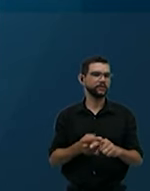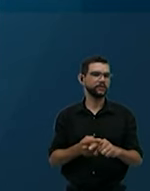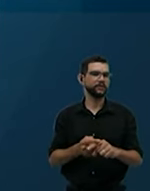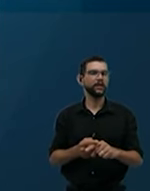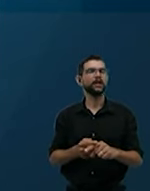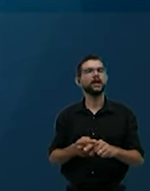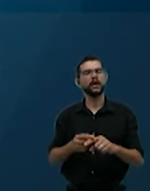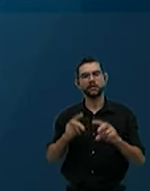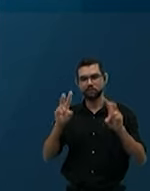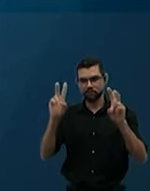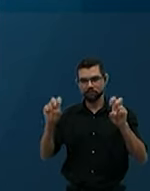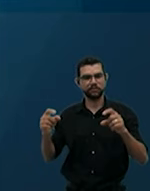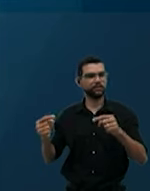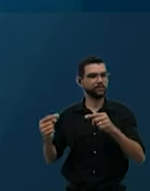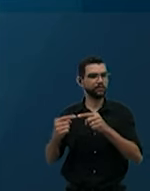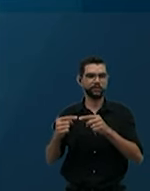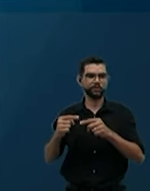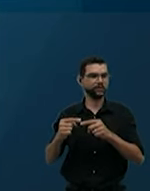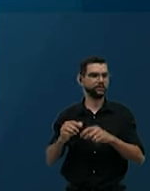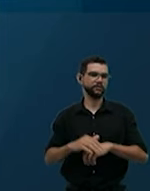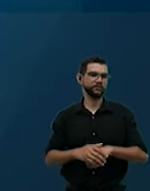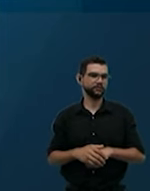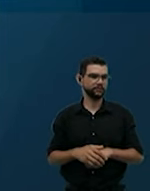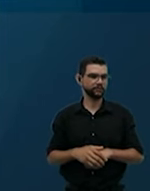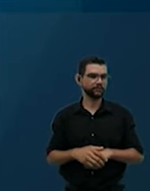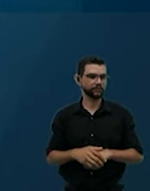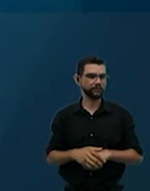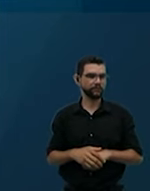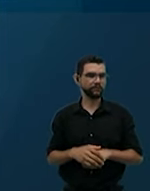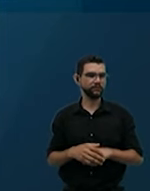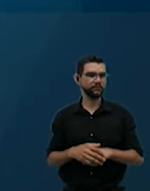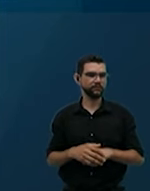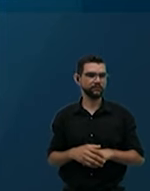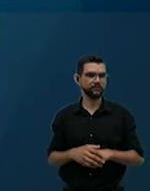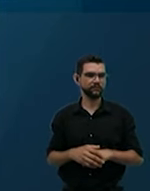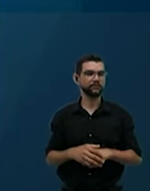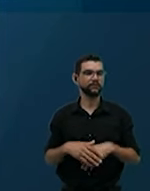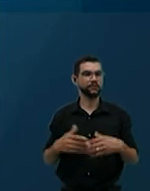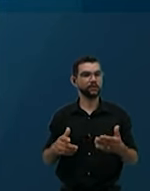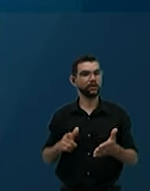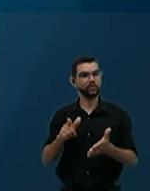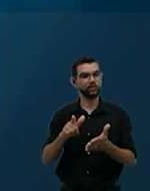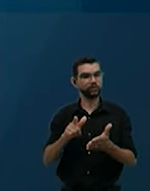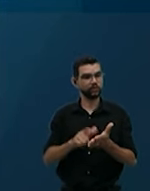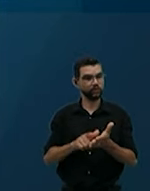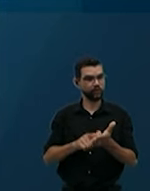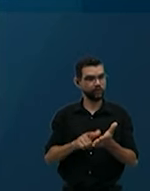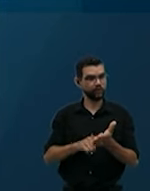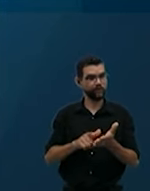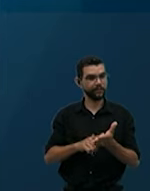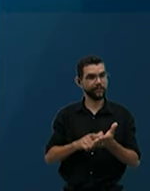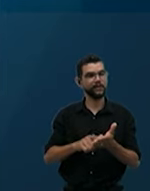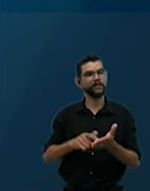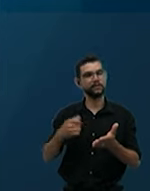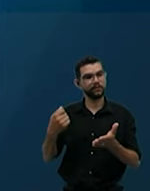sobre essa documentação, que no caso é emitida pelas empresas pelas quais ele trabalhou, em algumas situações, vamos pegar aqui o exemplo dos